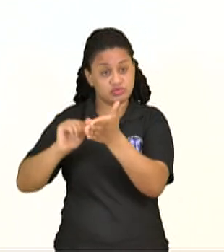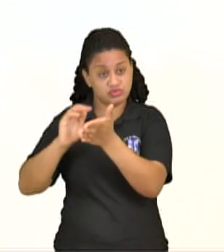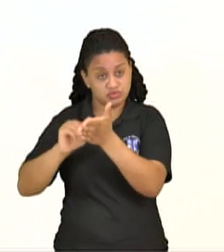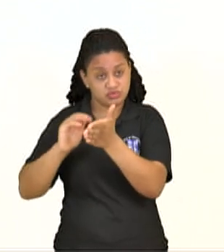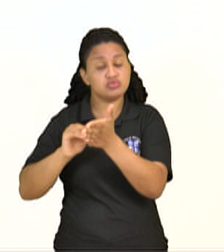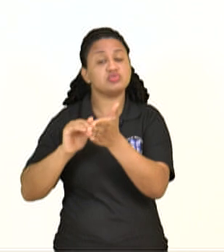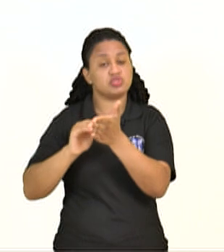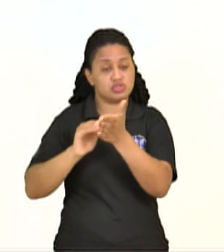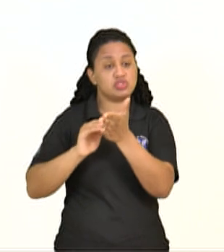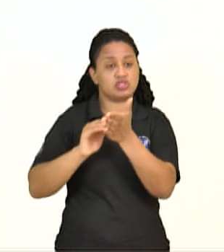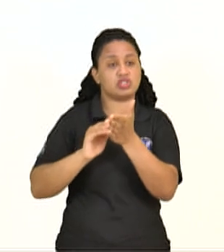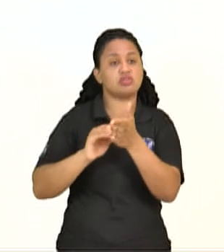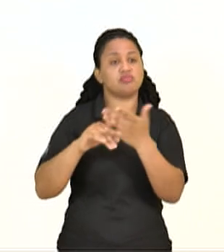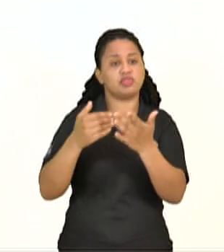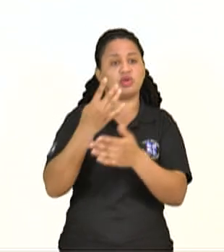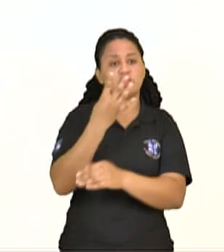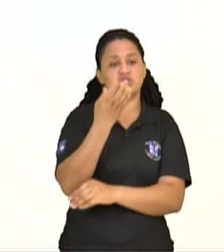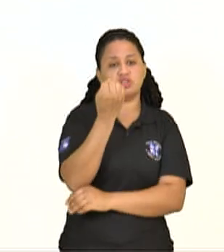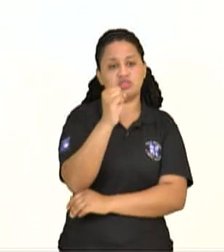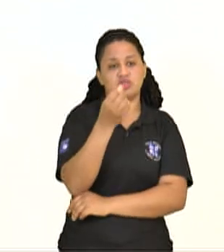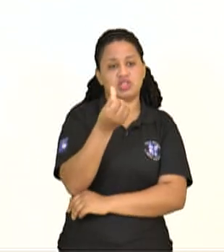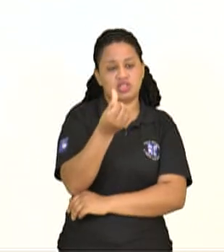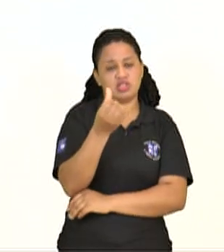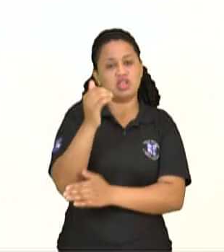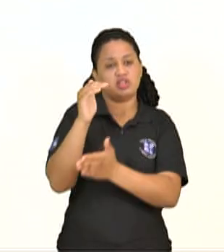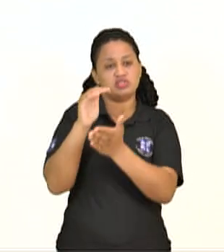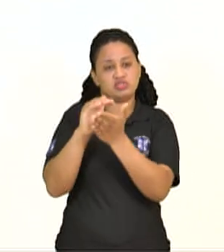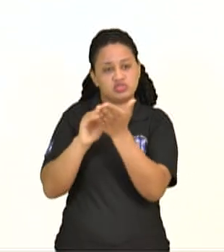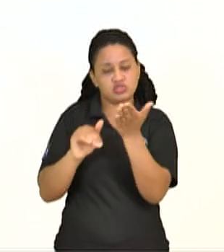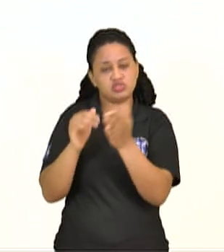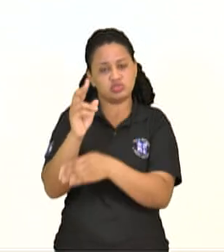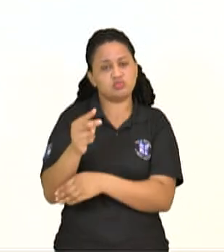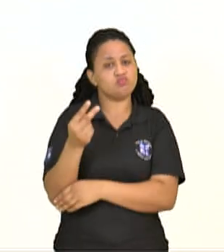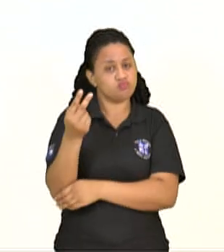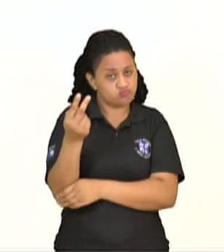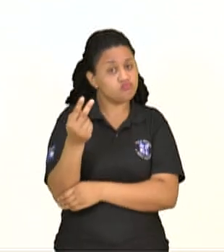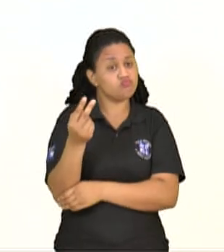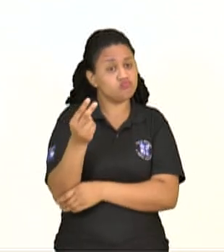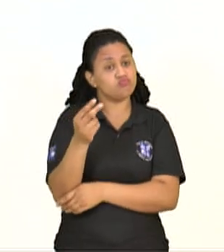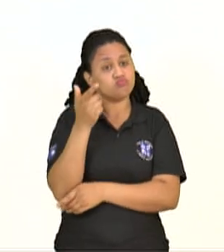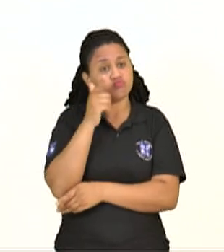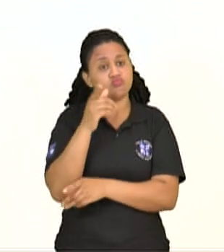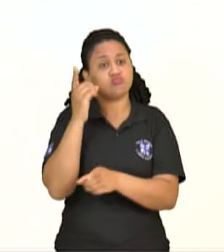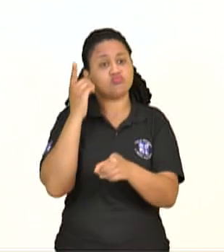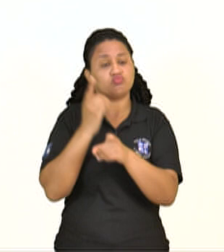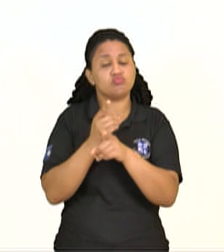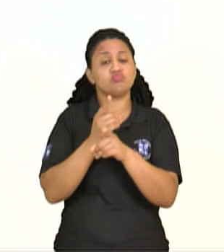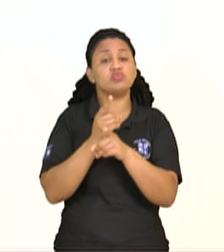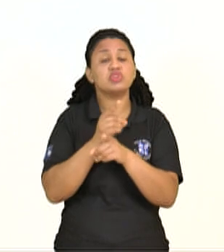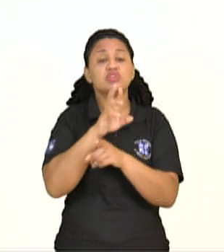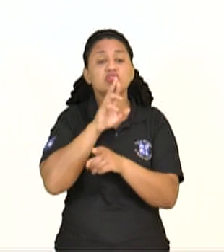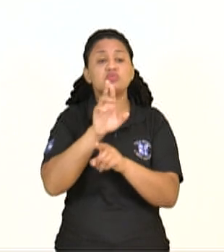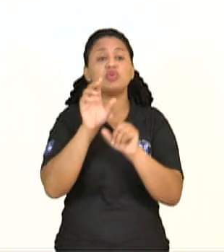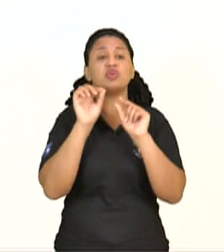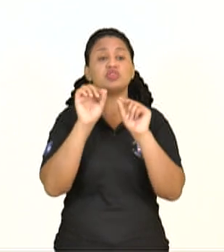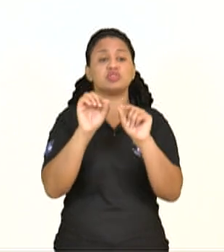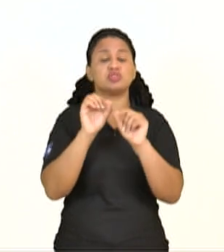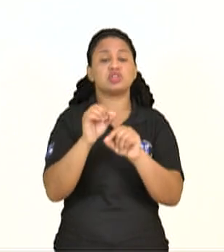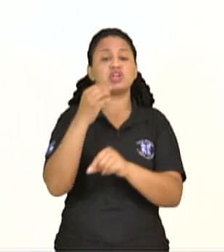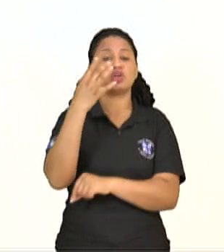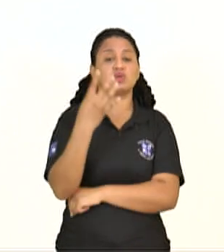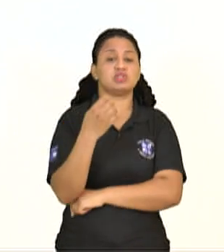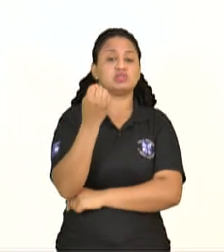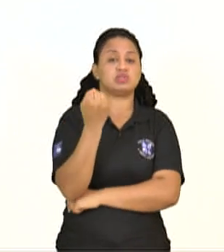multiplicação, divisão, depois adição e subtração. Então, multiplica primeiro, né? 6 vezes 81, que vai dar 486, menos